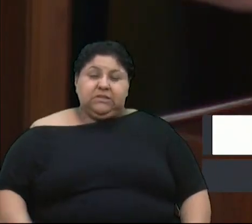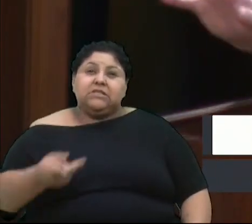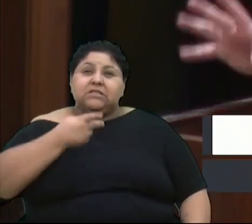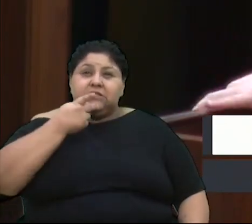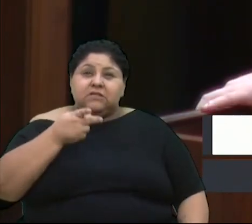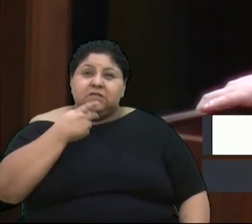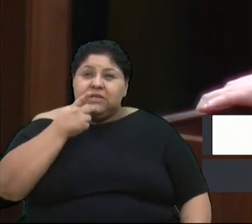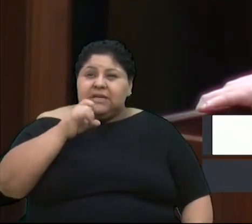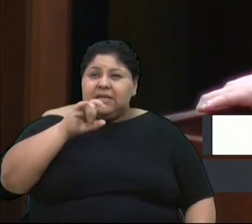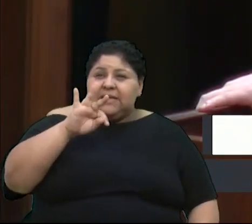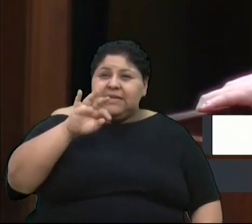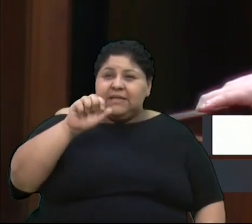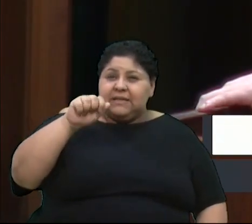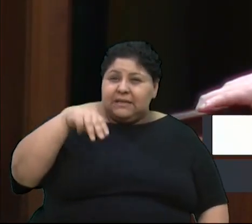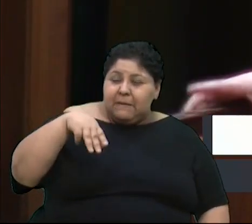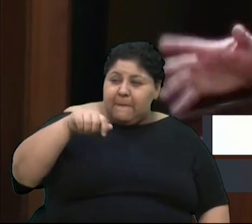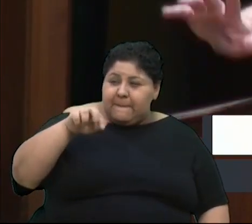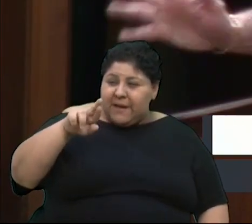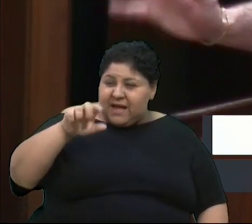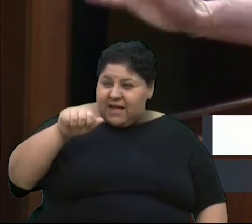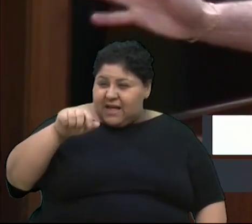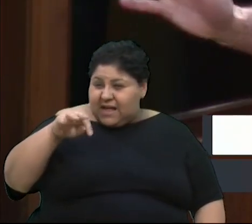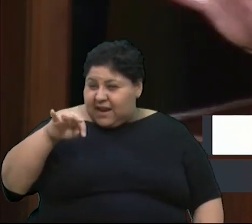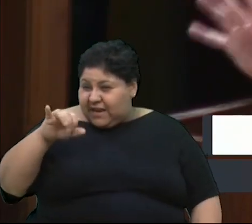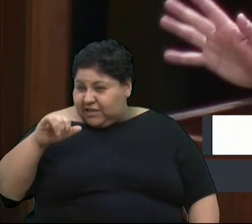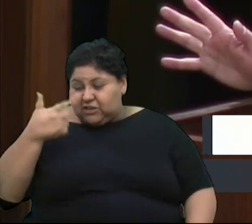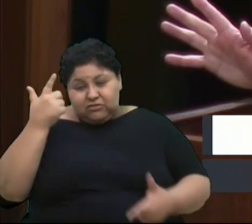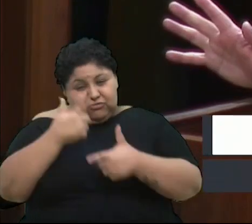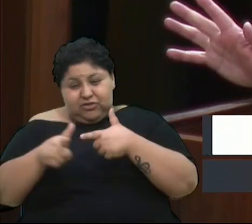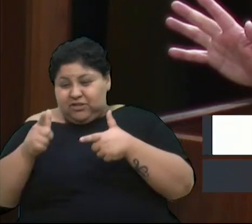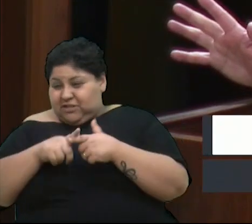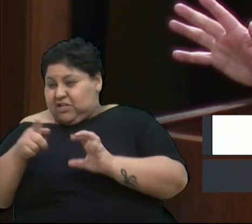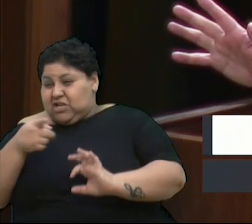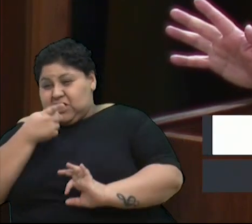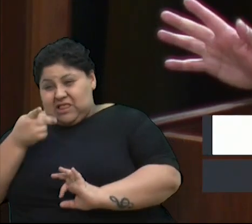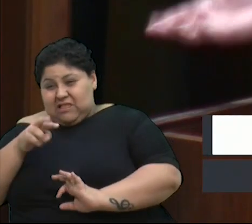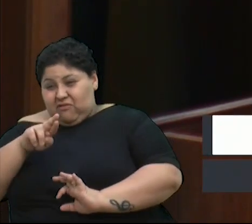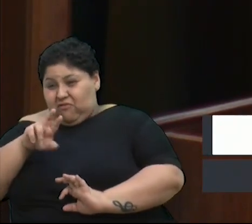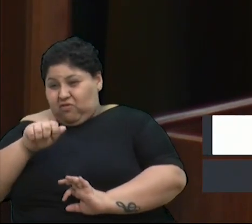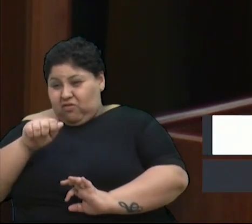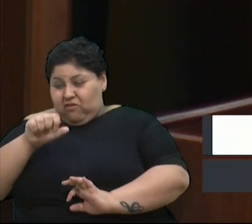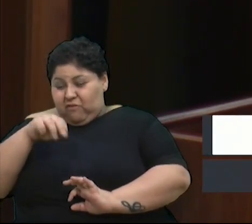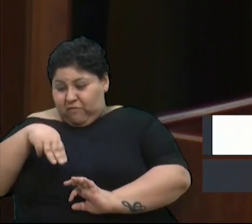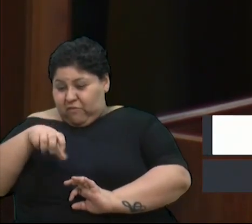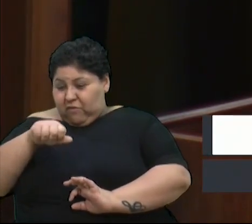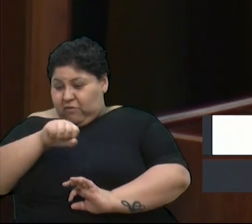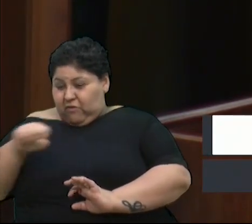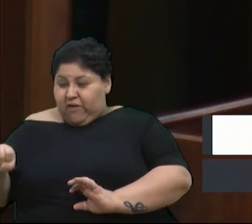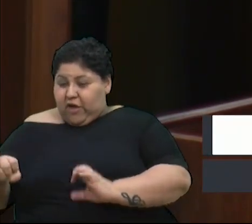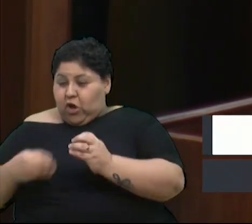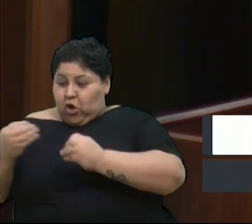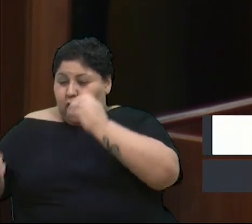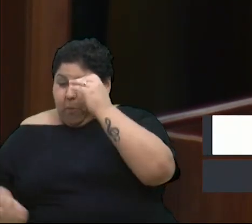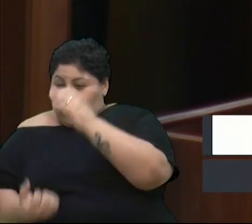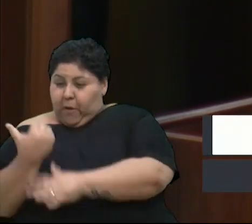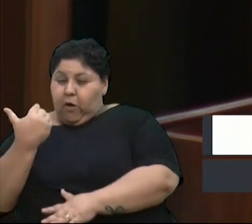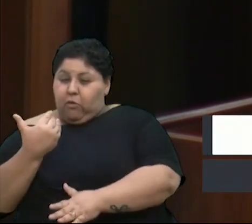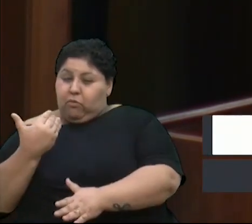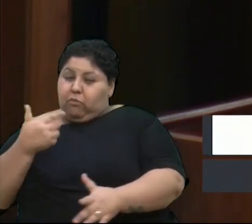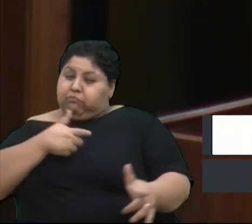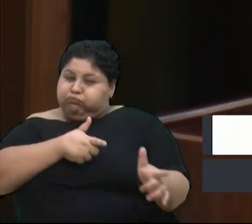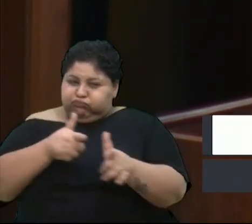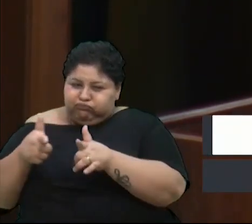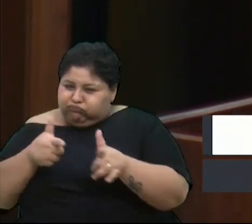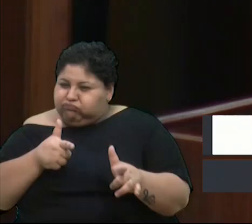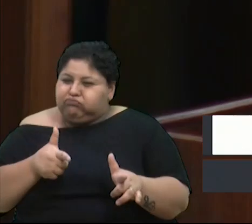é deprimente. É deprimente. Que nem cita o Hamas como sendo autor dos ataques, e volto a dizer,